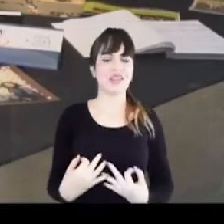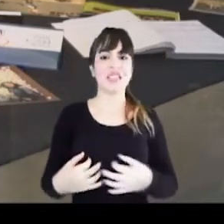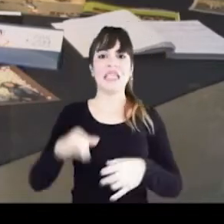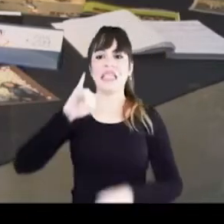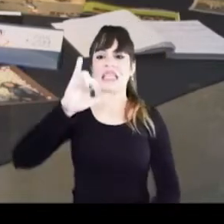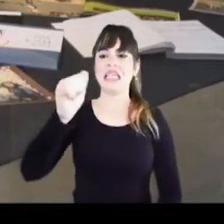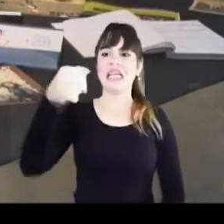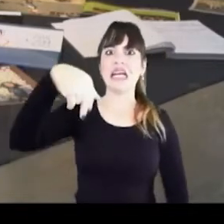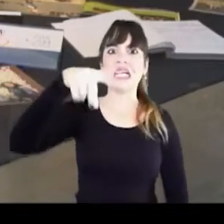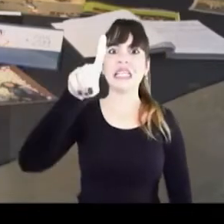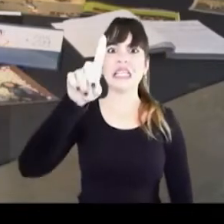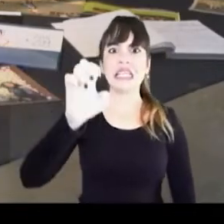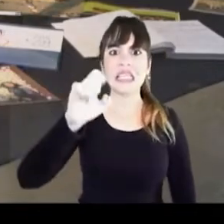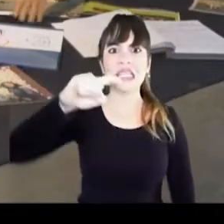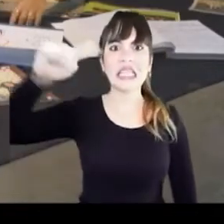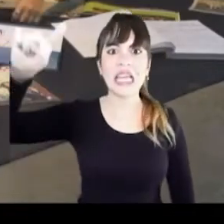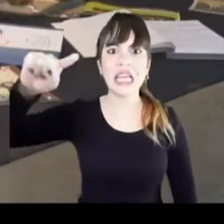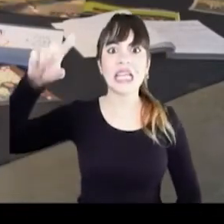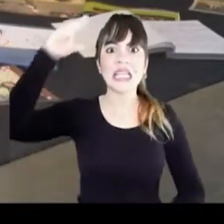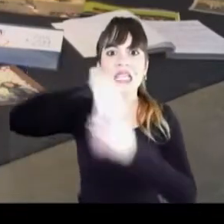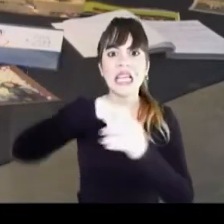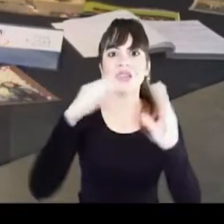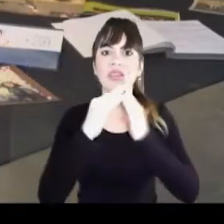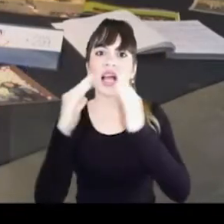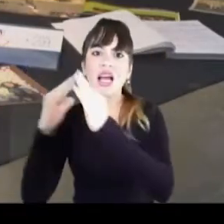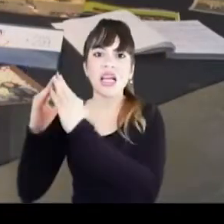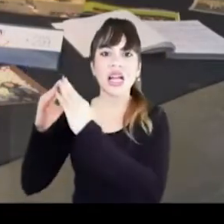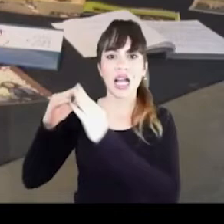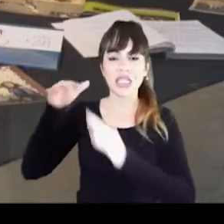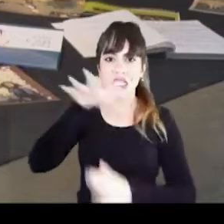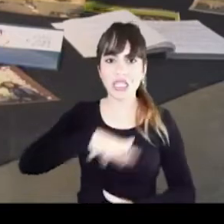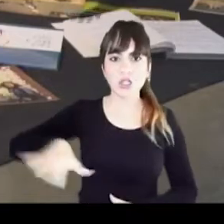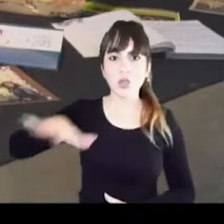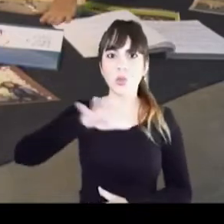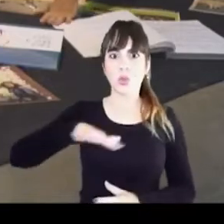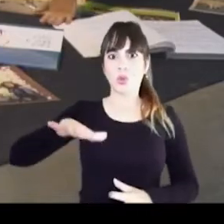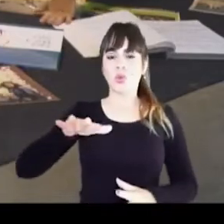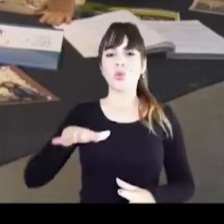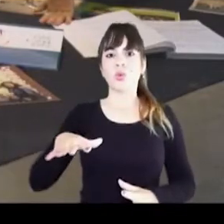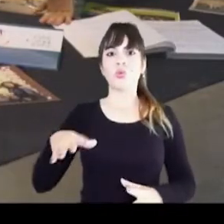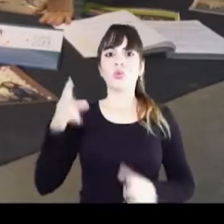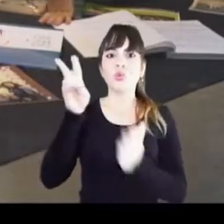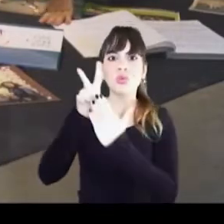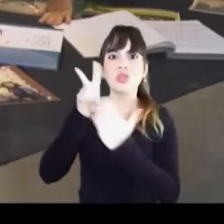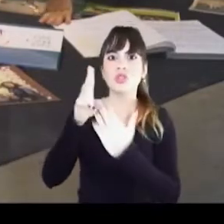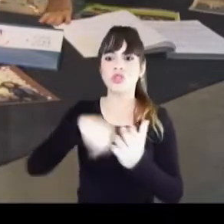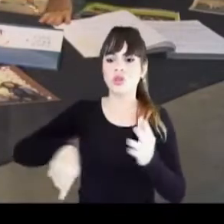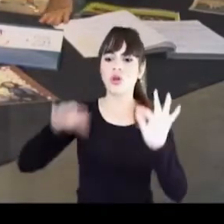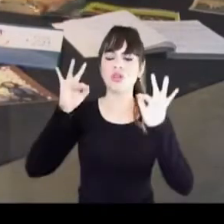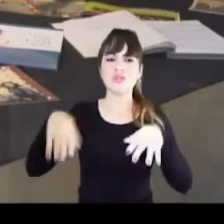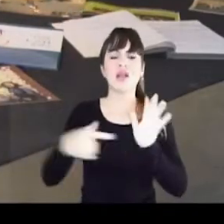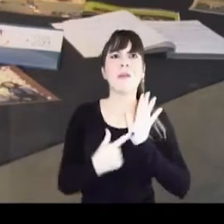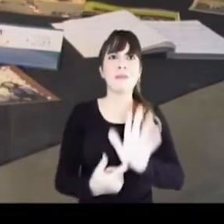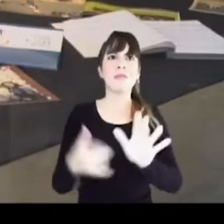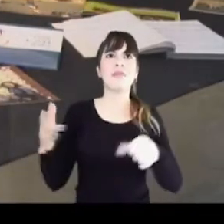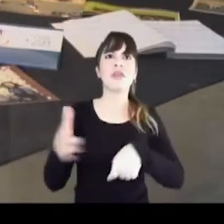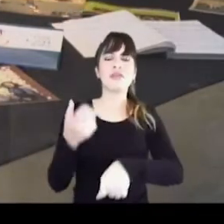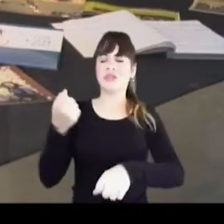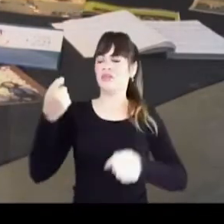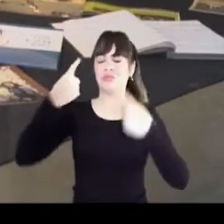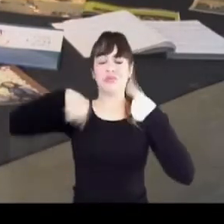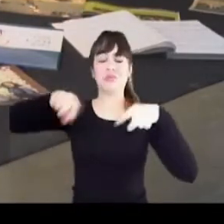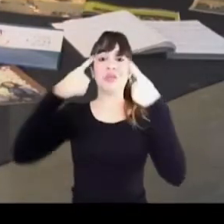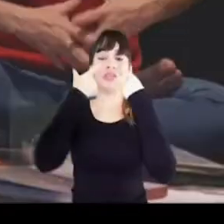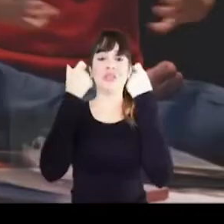Iandê, cara, o Iandê nas aldeias foi algo assim, inexplicável, emocionante. Terminou a